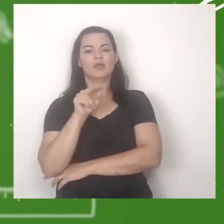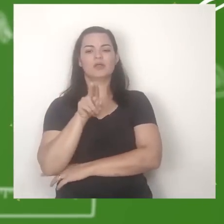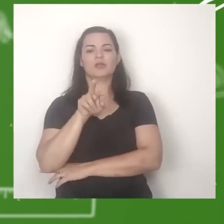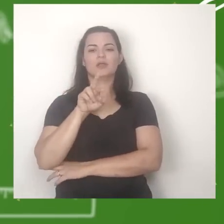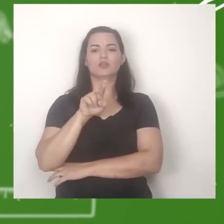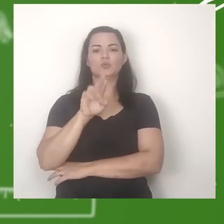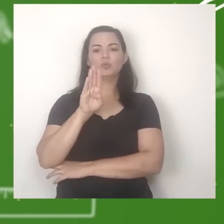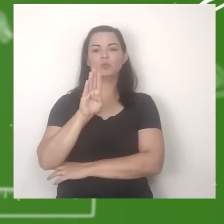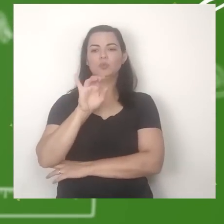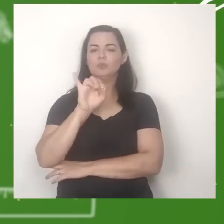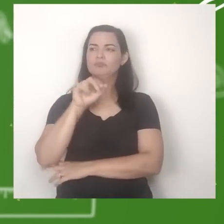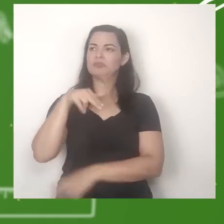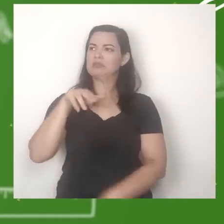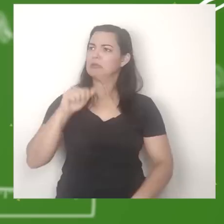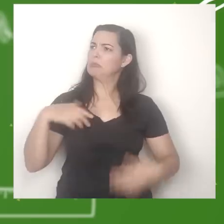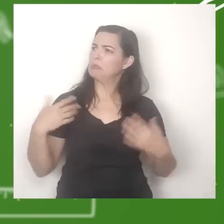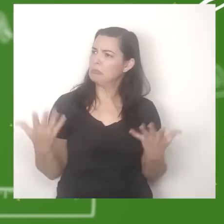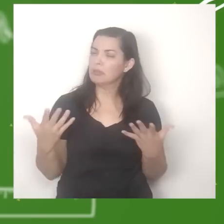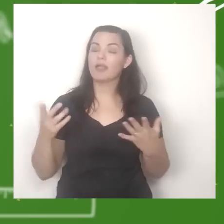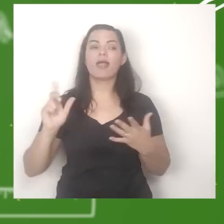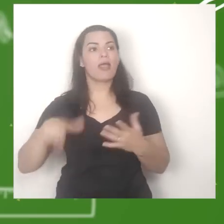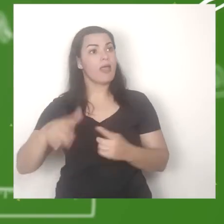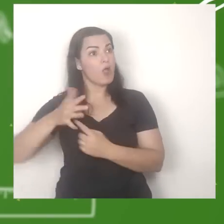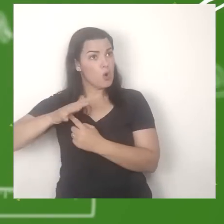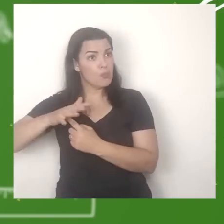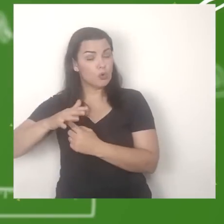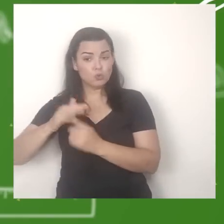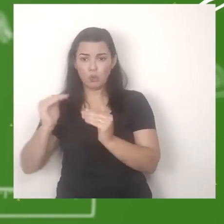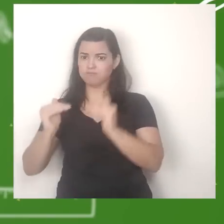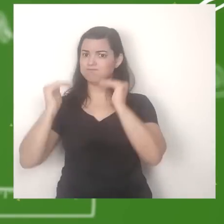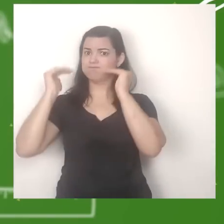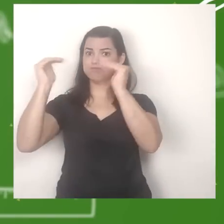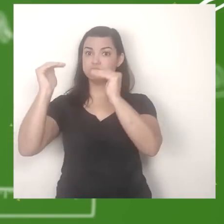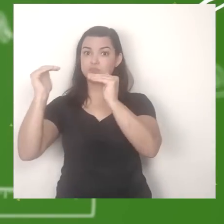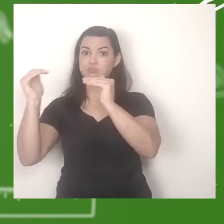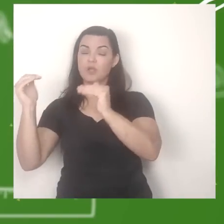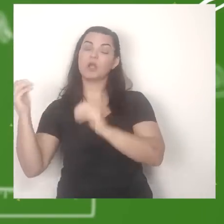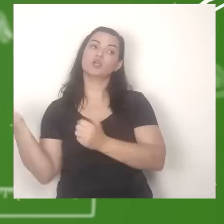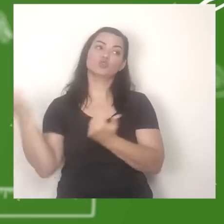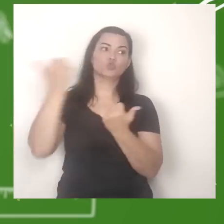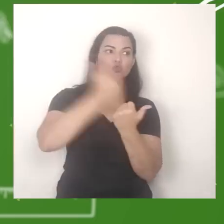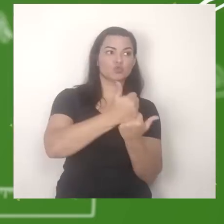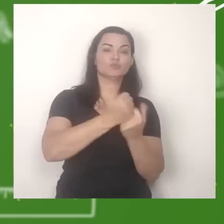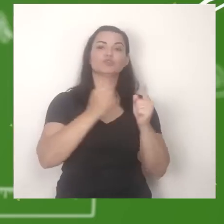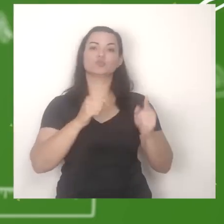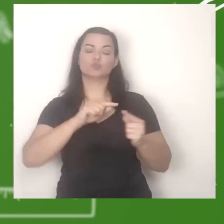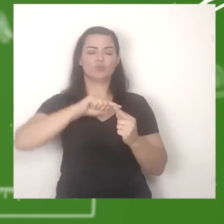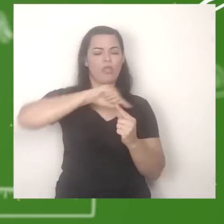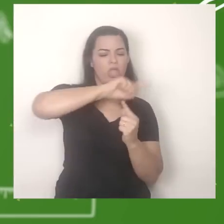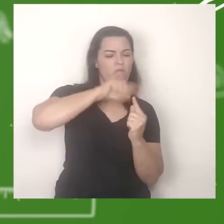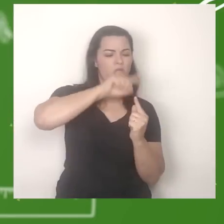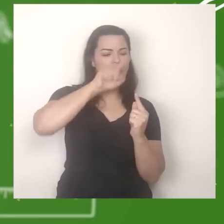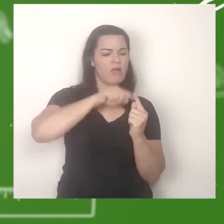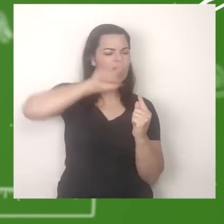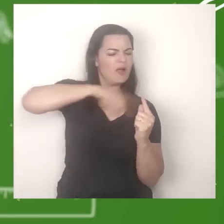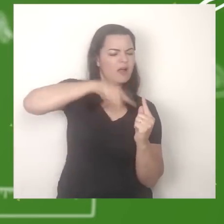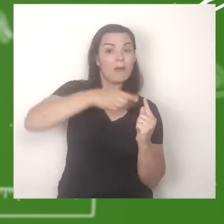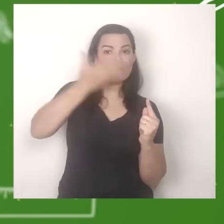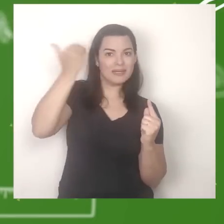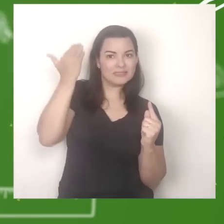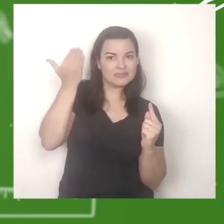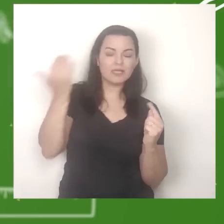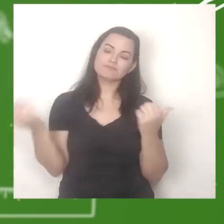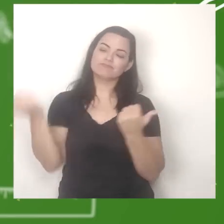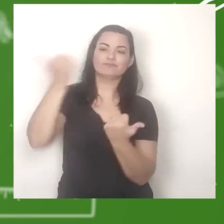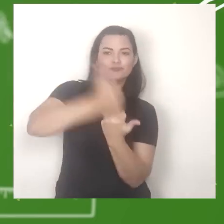Turbina? Um supermotor que substituiu a antiga hélice. Com as turbinas, os aviões ficaram